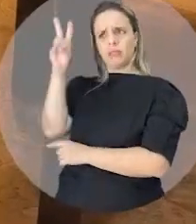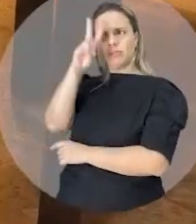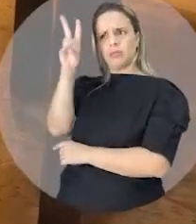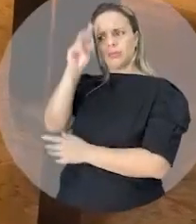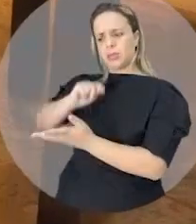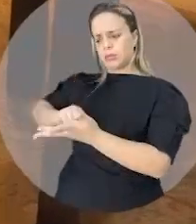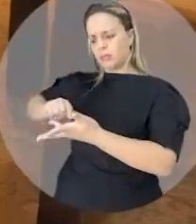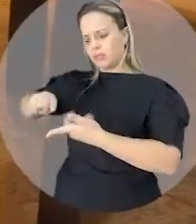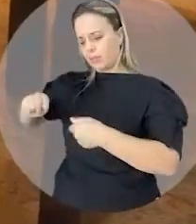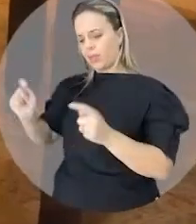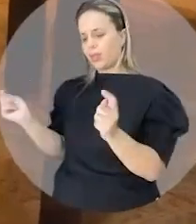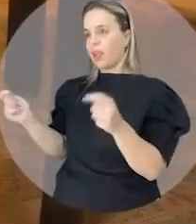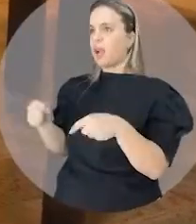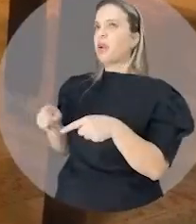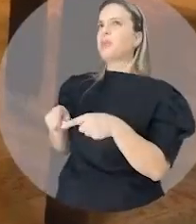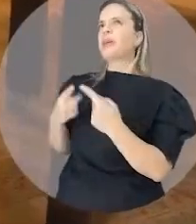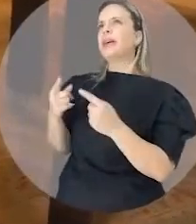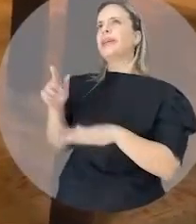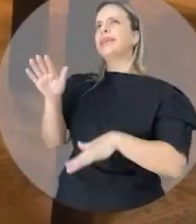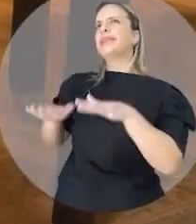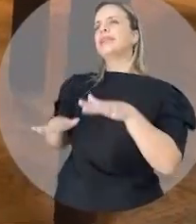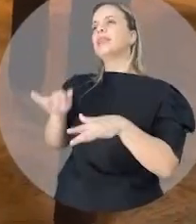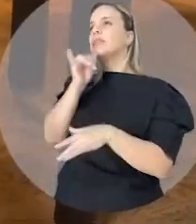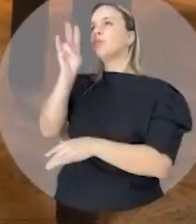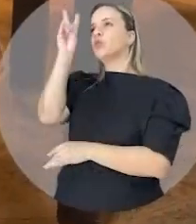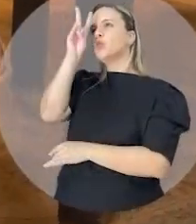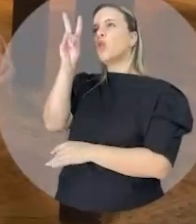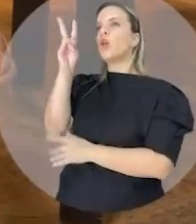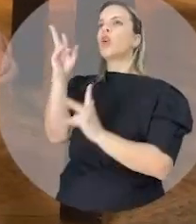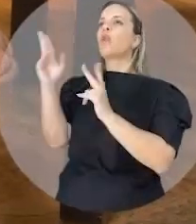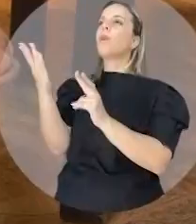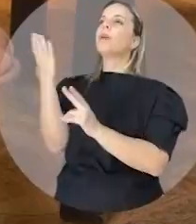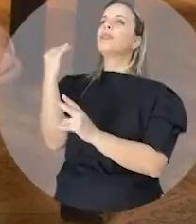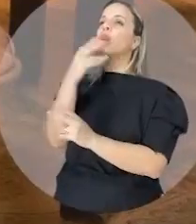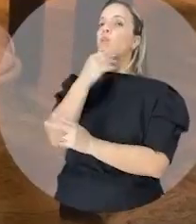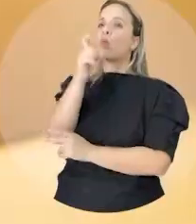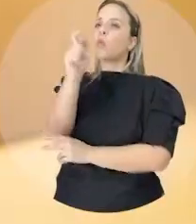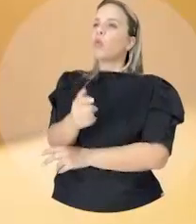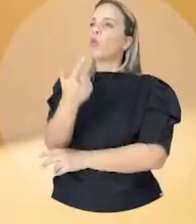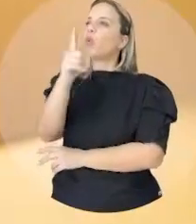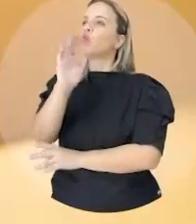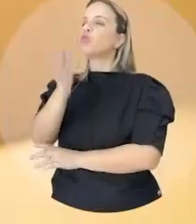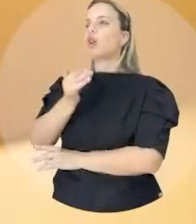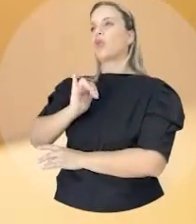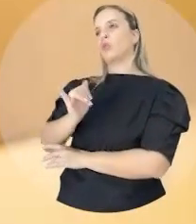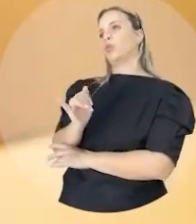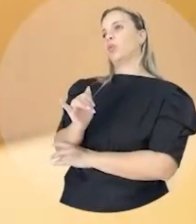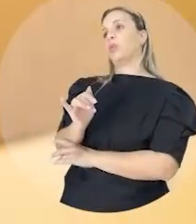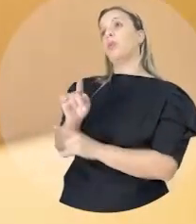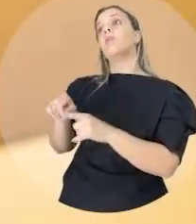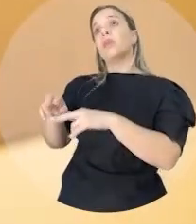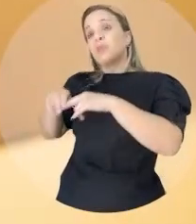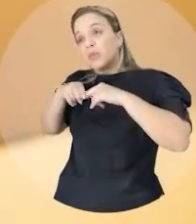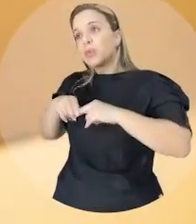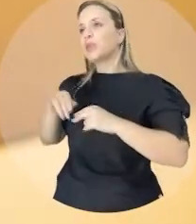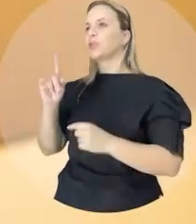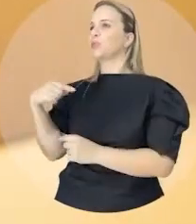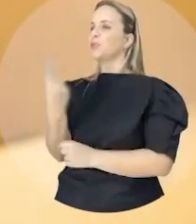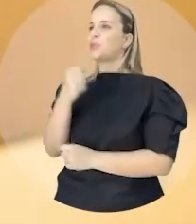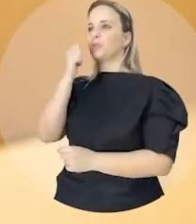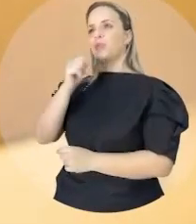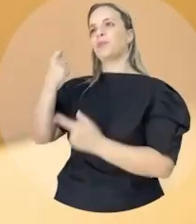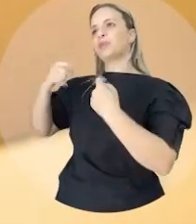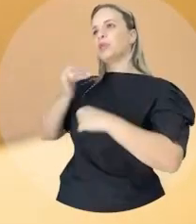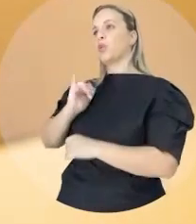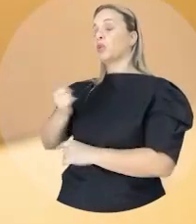contar. Mesmo que seja a mesma história que os homens já contaram, ou justamente por isso, porque